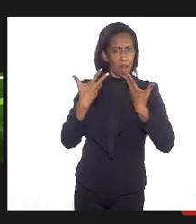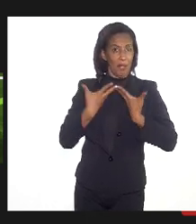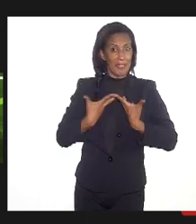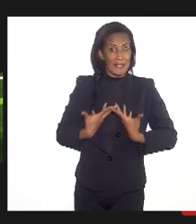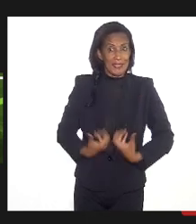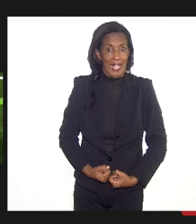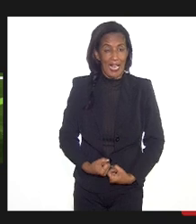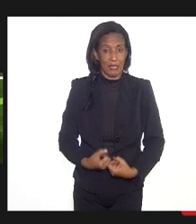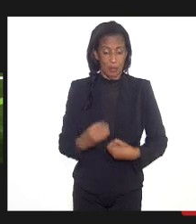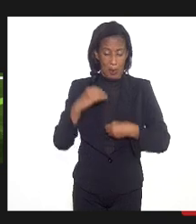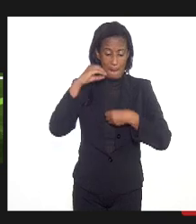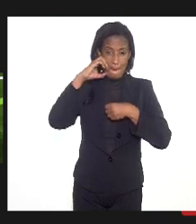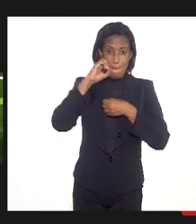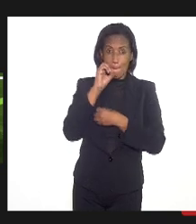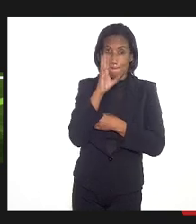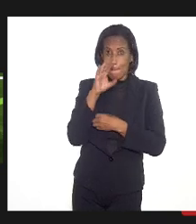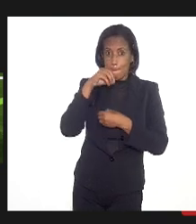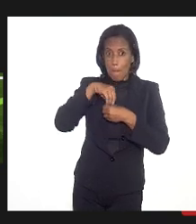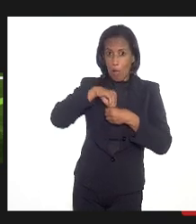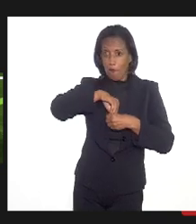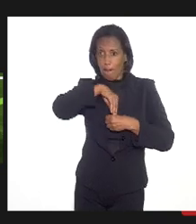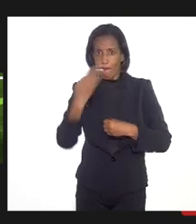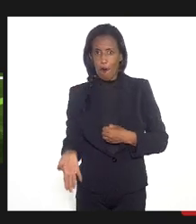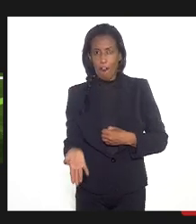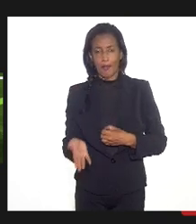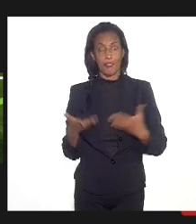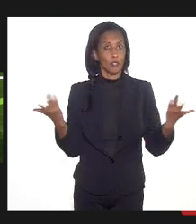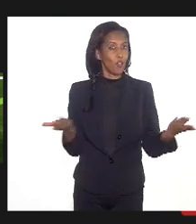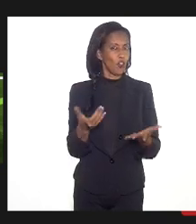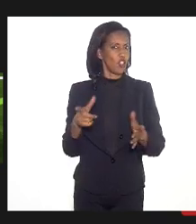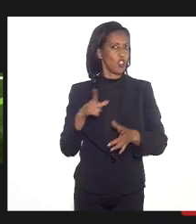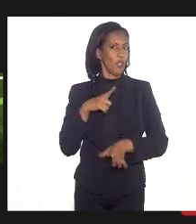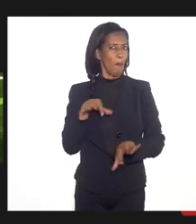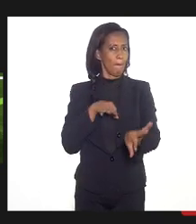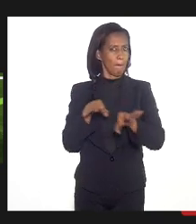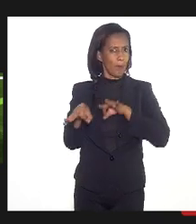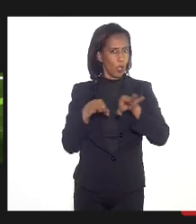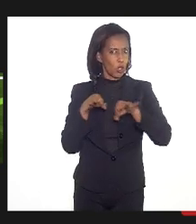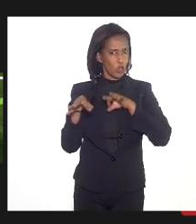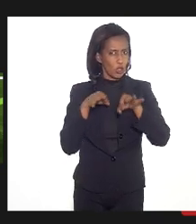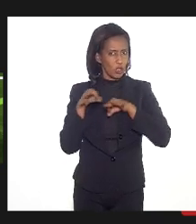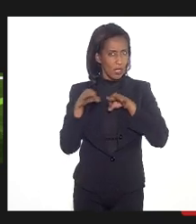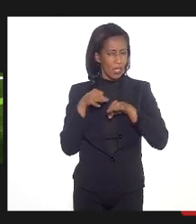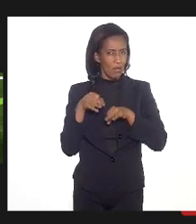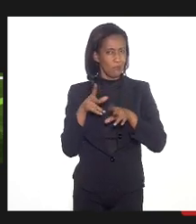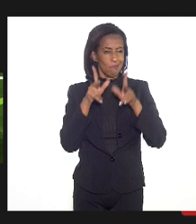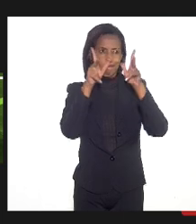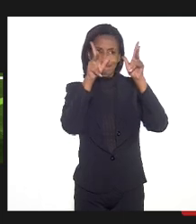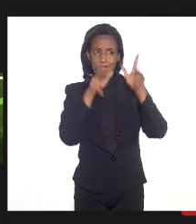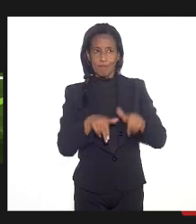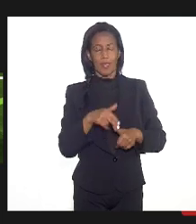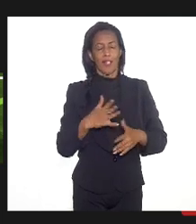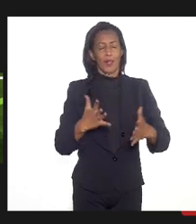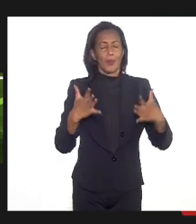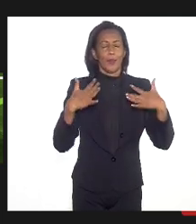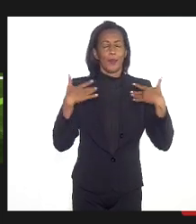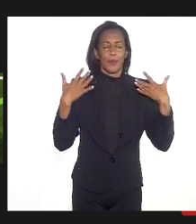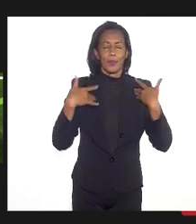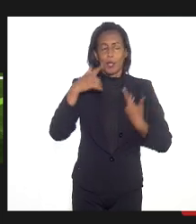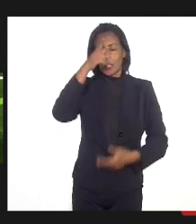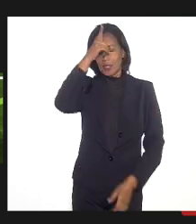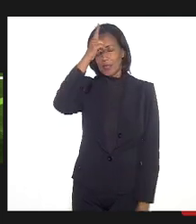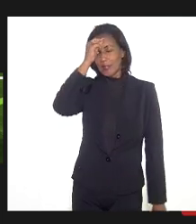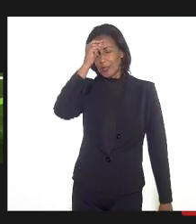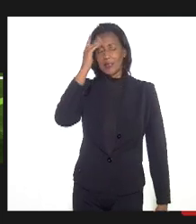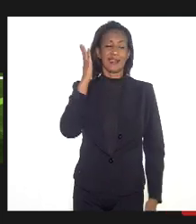e hoje a gente tem um projeto como esse, a gente nos alegra muito e a gente sabe que a partir daí